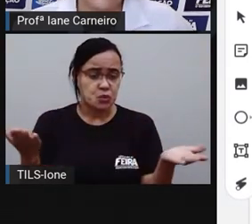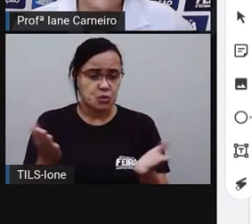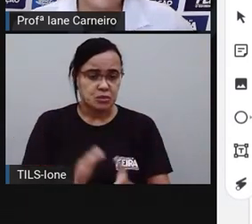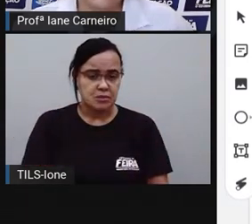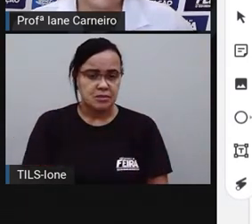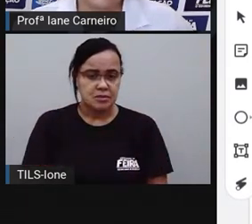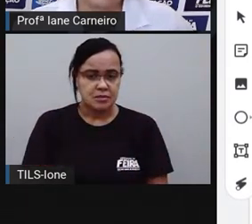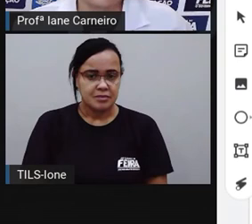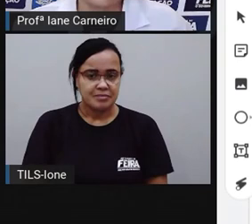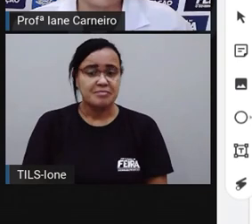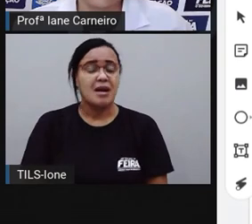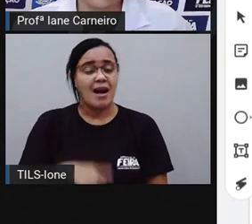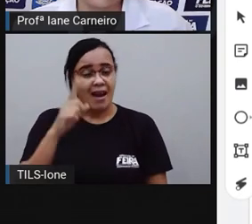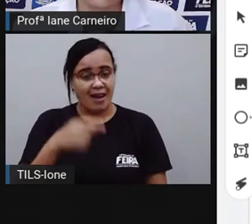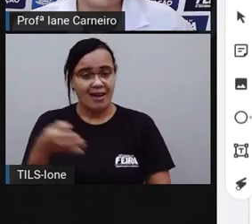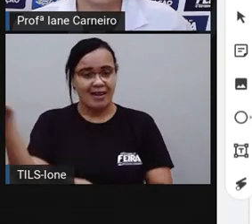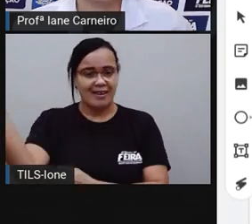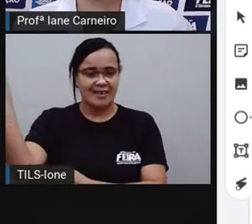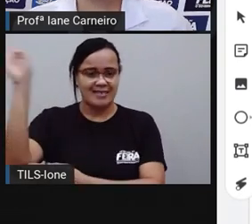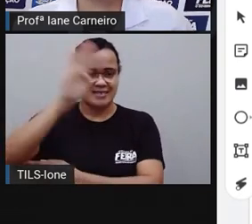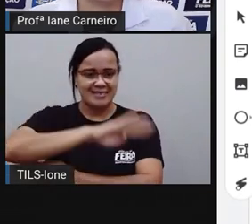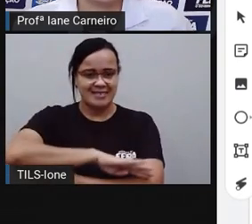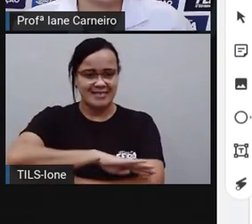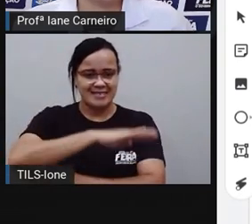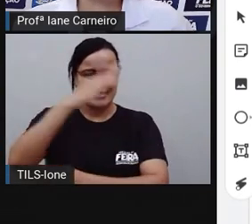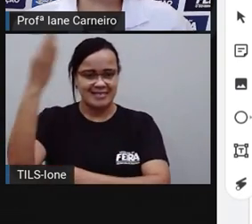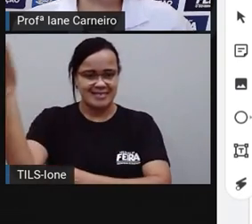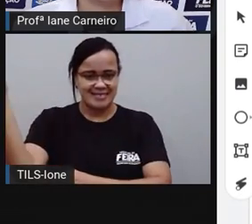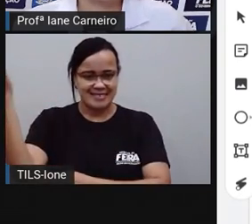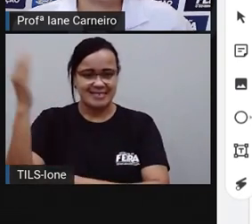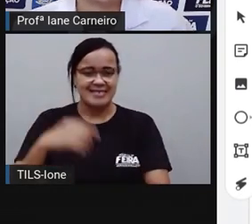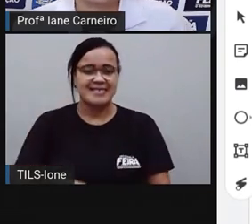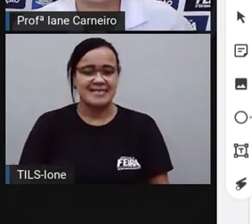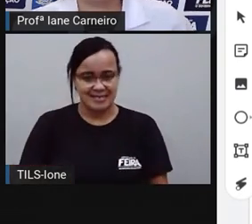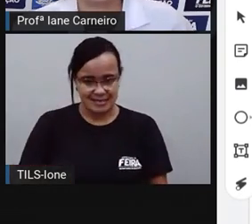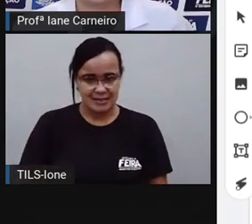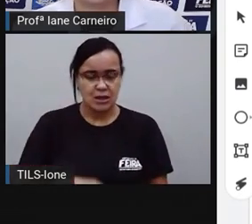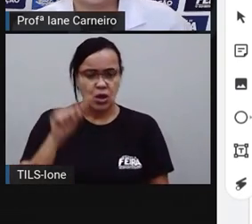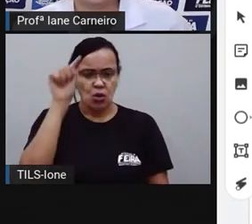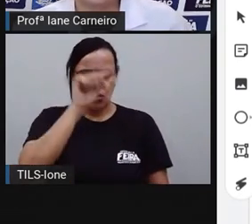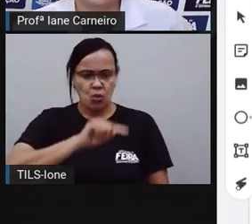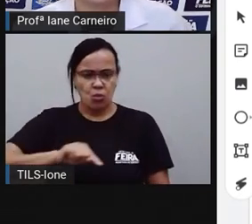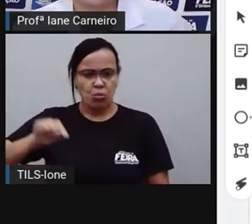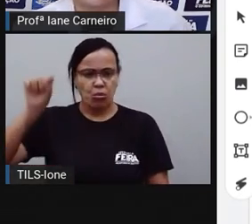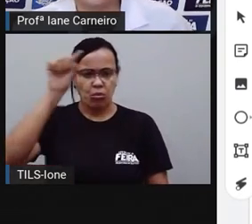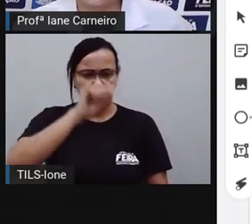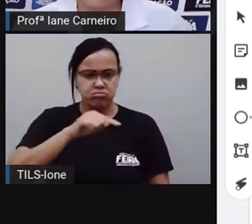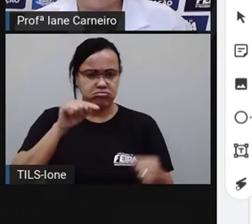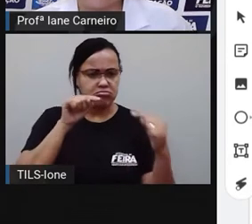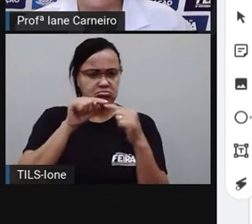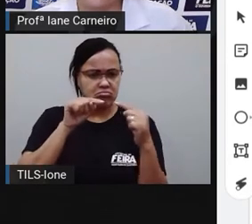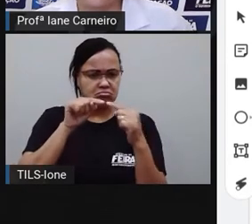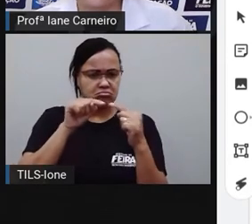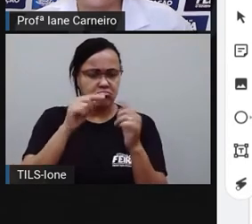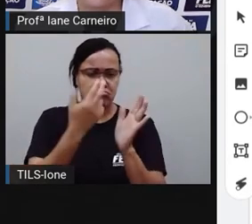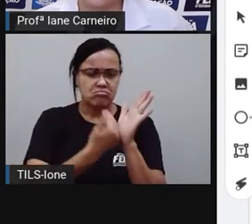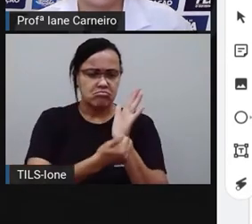A janela. Muito bem. O círculo, qual é o objeto com que ele se parece?